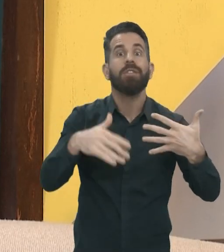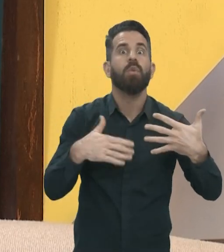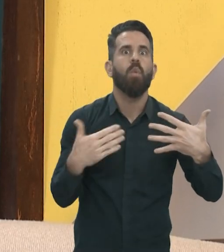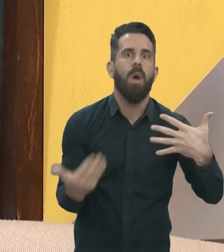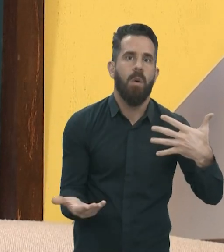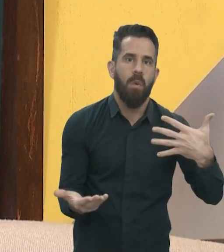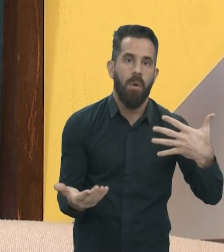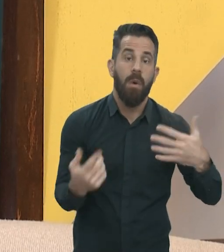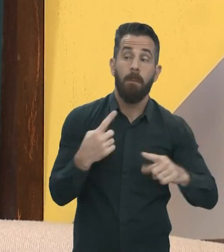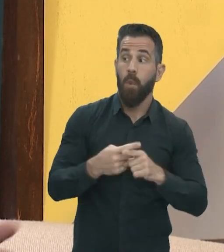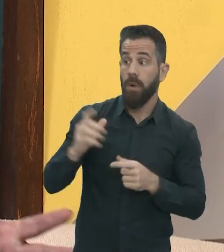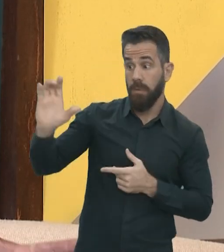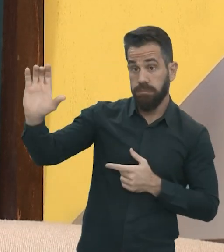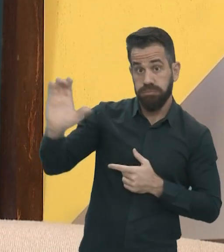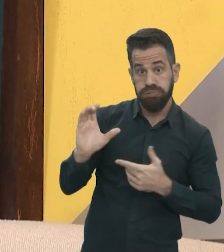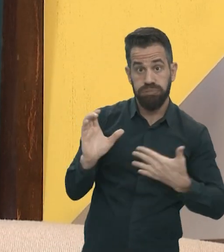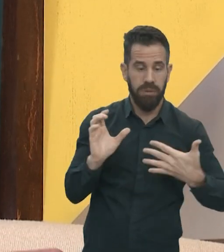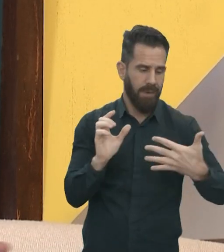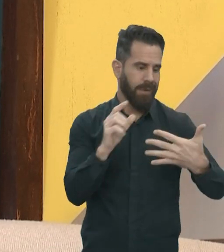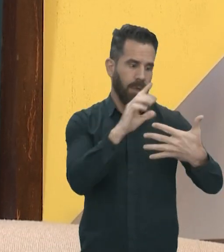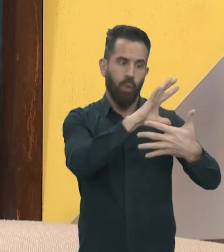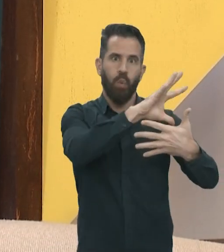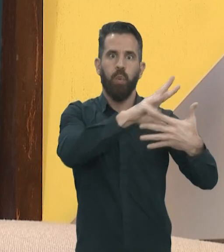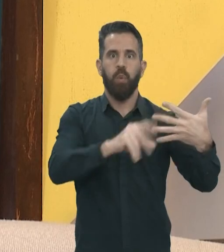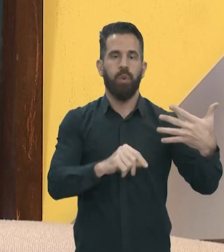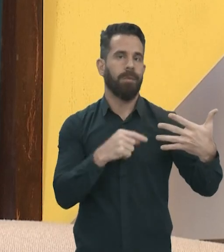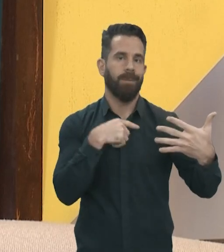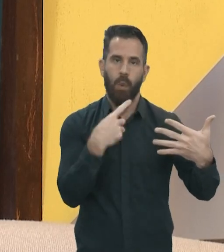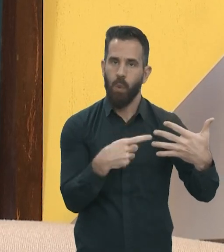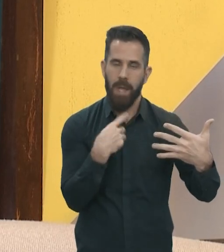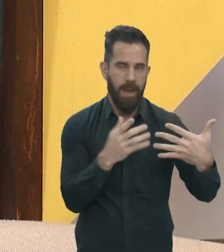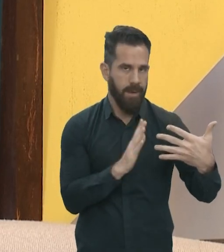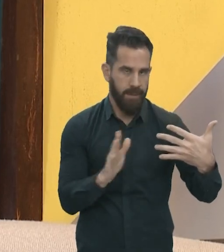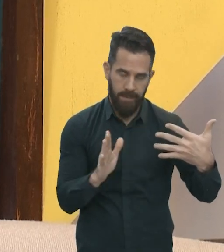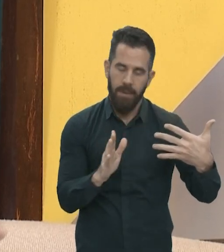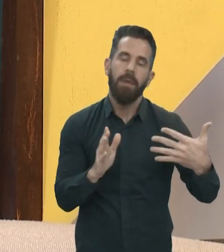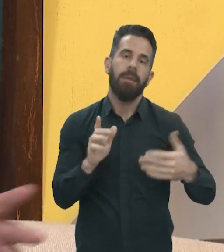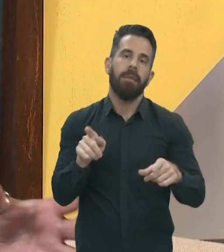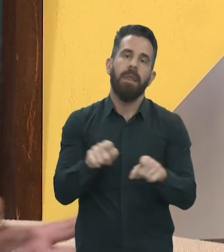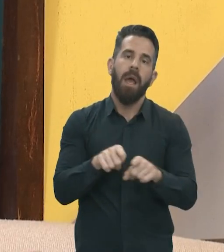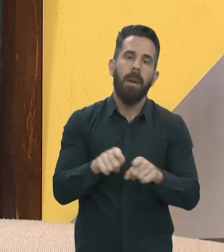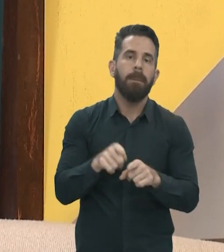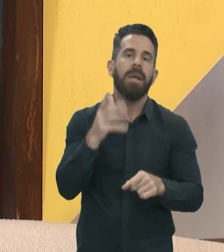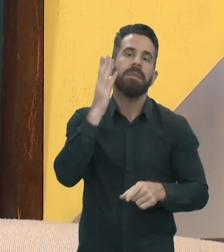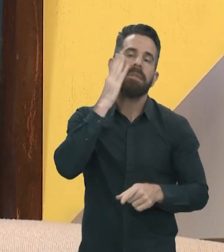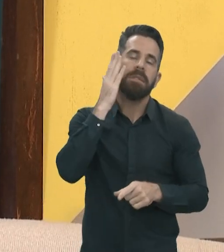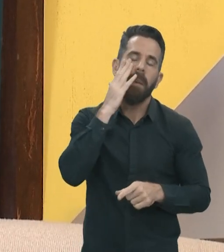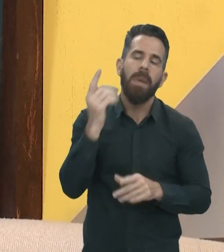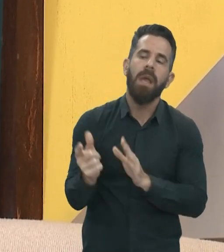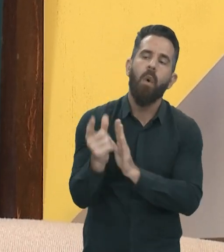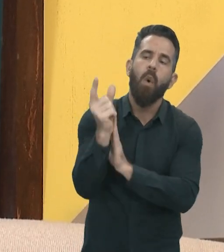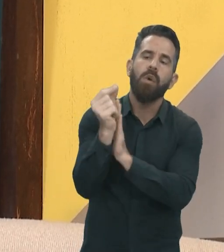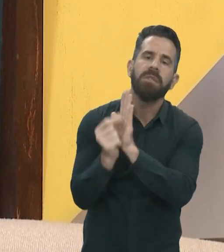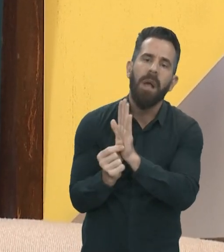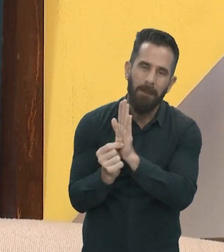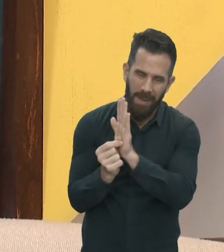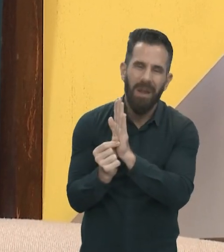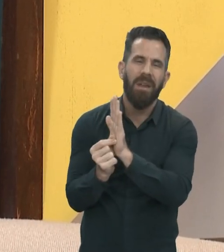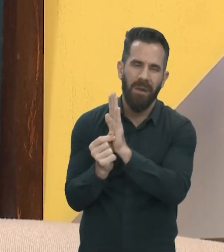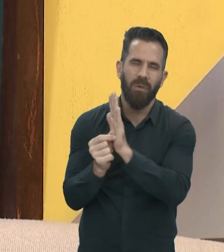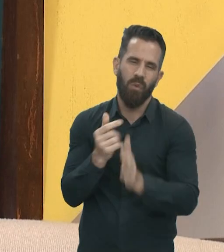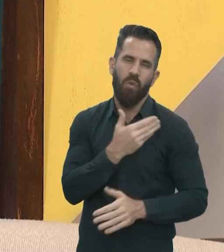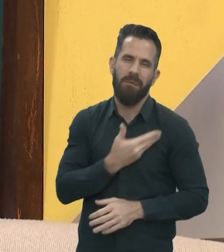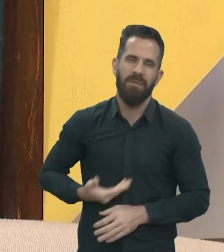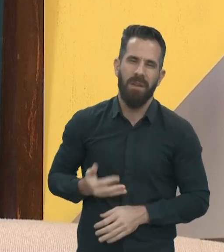Nós estamos falando de olhar os parcos recursos que vêm do Orçamento Geral da União, e definindo isso com um conjunto de diretores